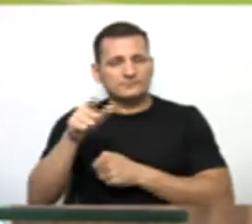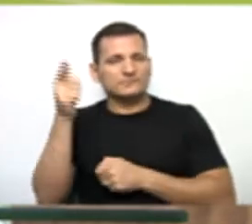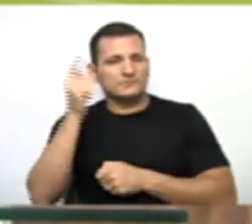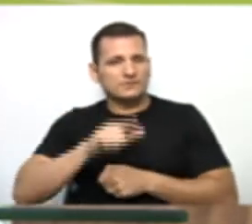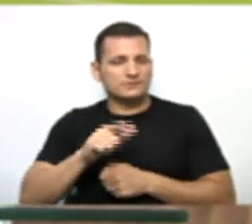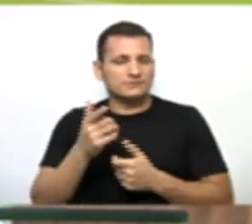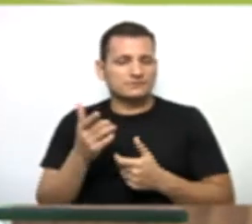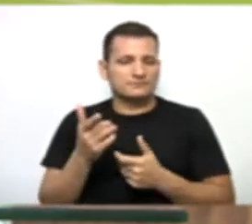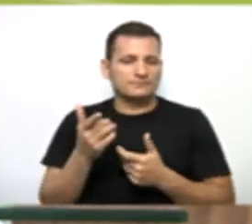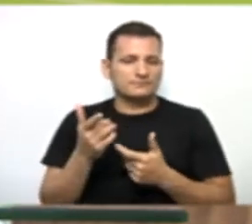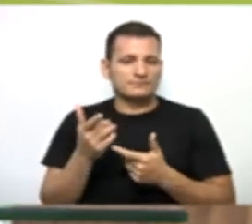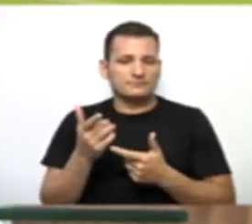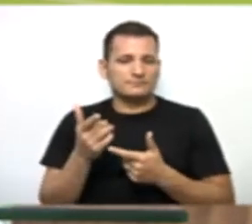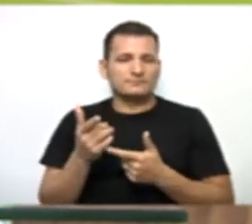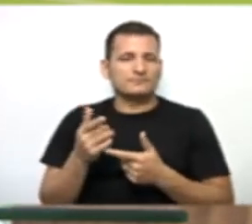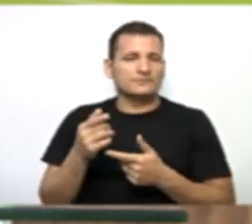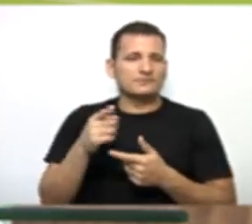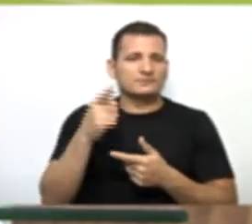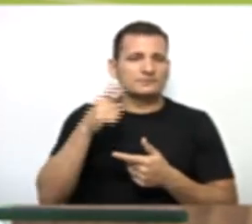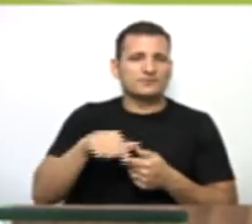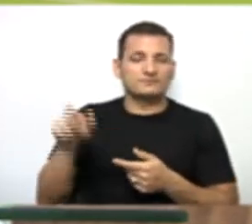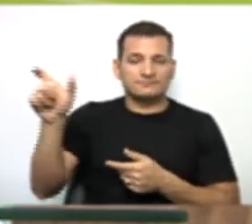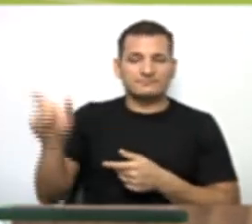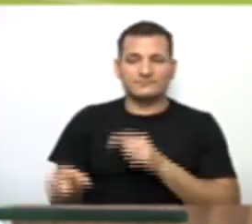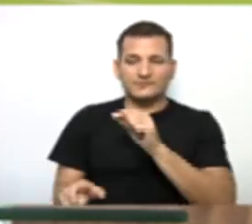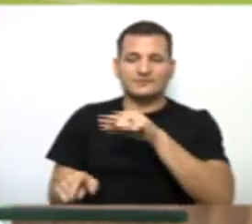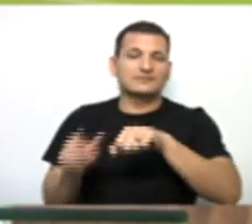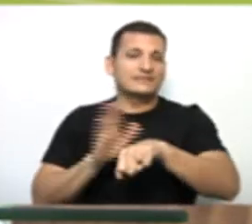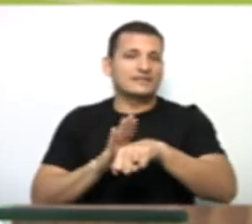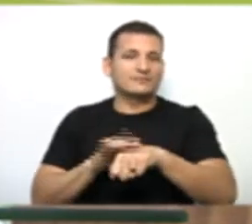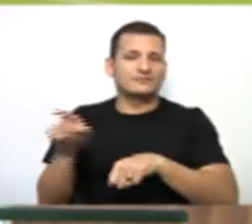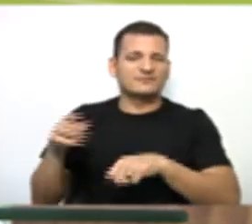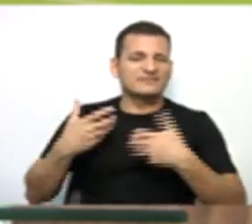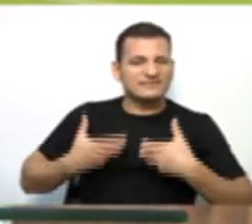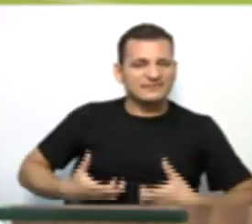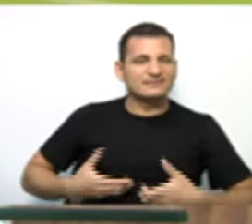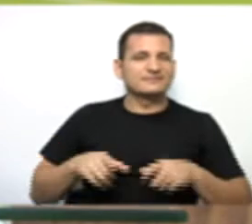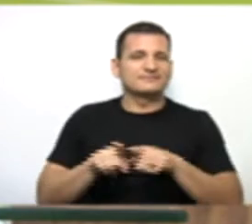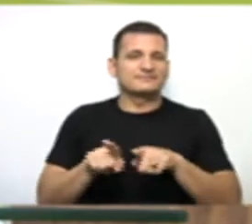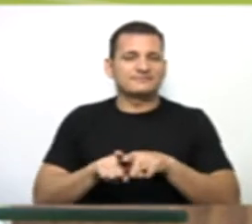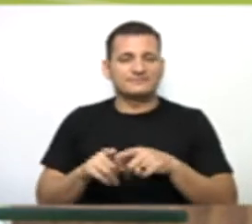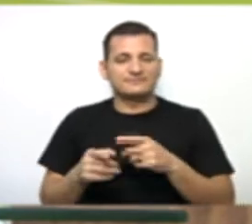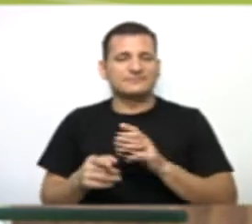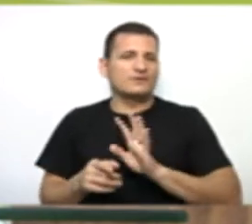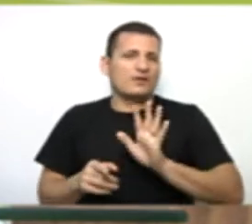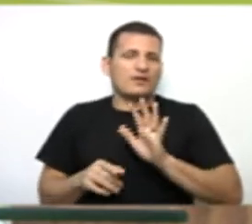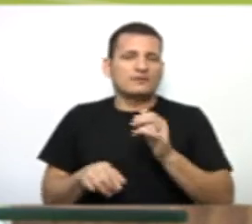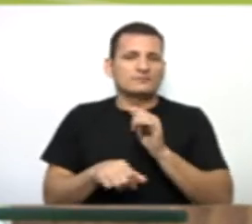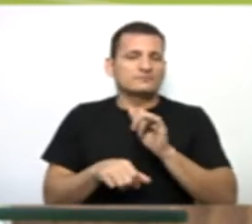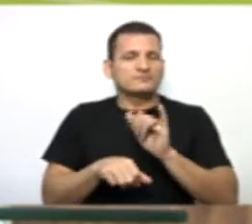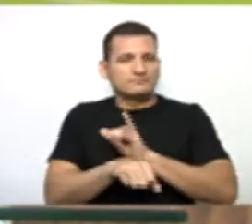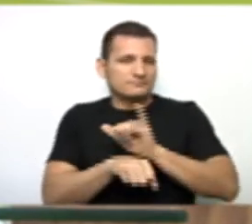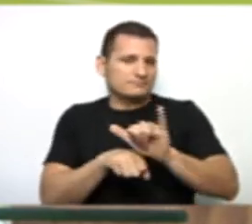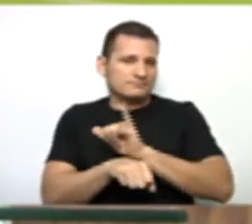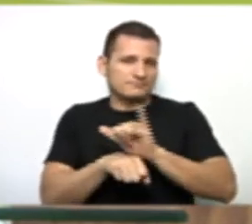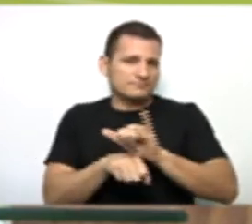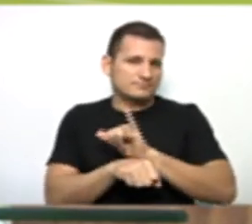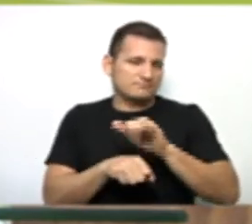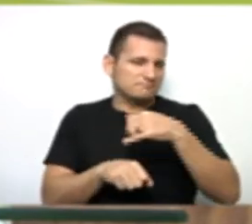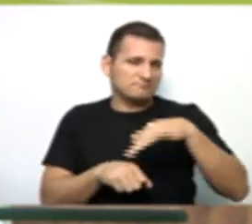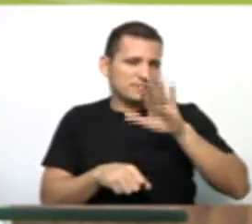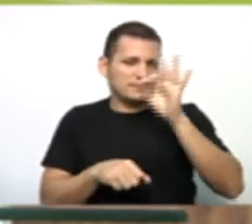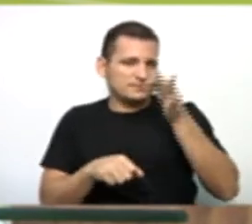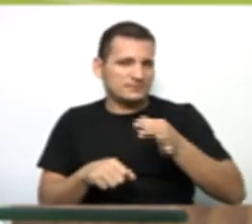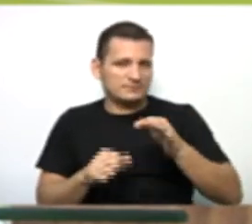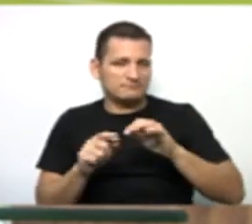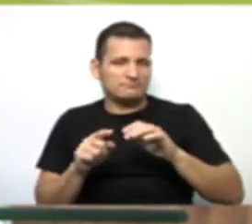matar a pessoa que está no outro lado pelo tempo, pelo cansaço, digamos assim. Não é uma estratégia assim das mais